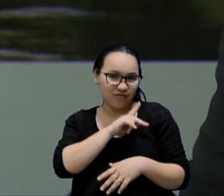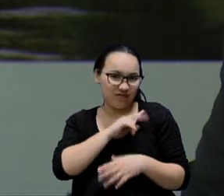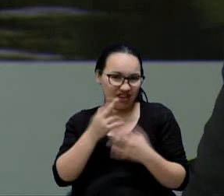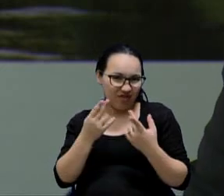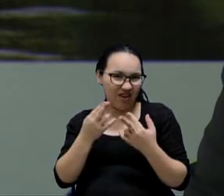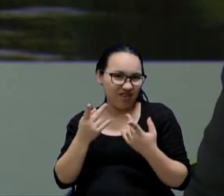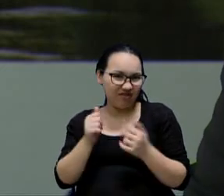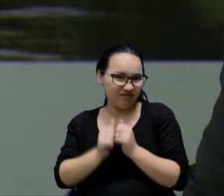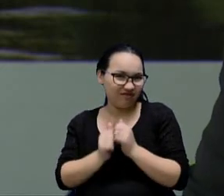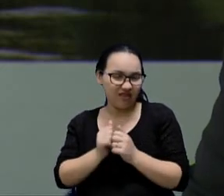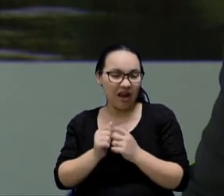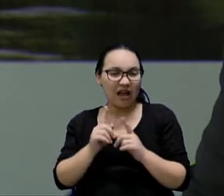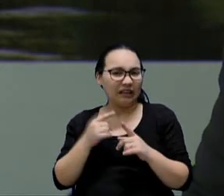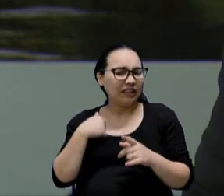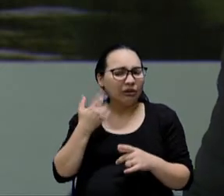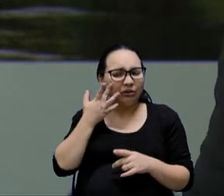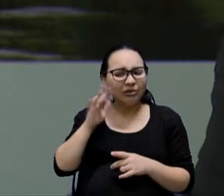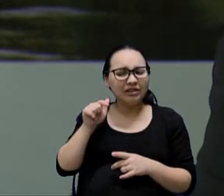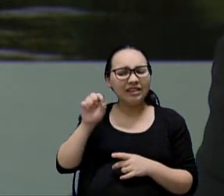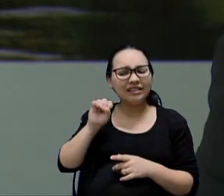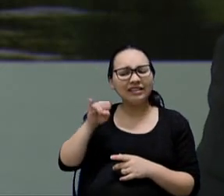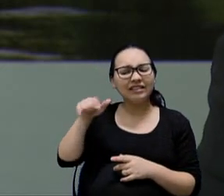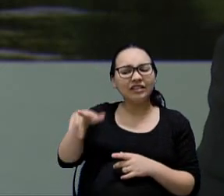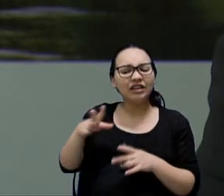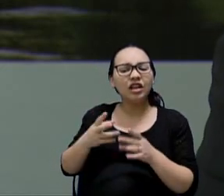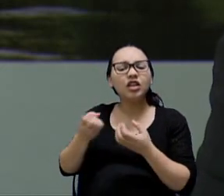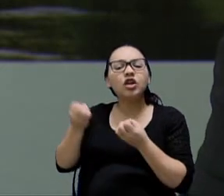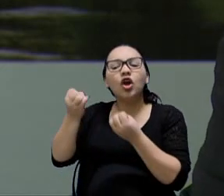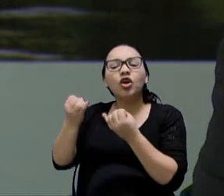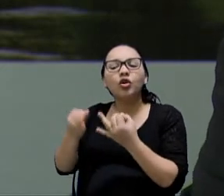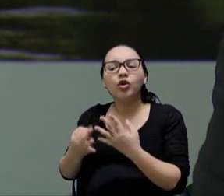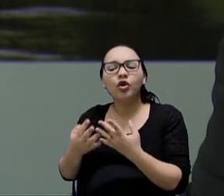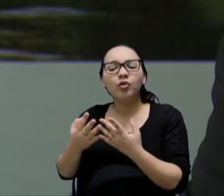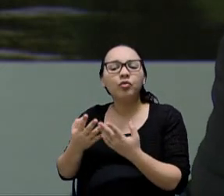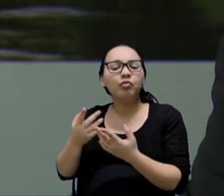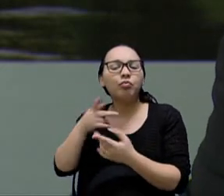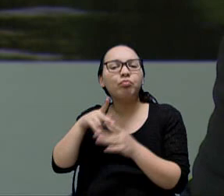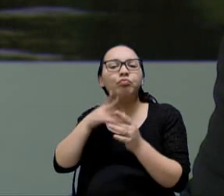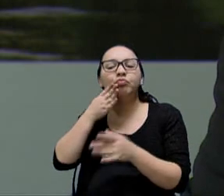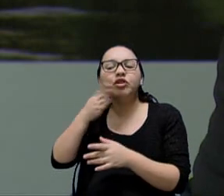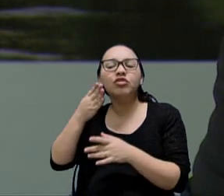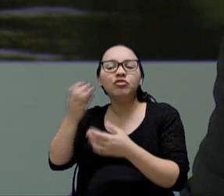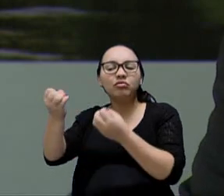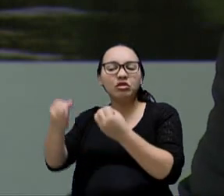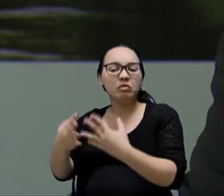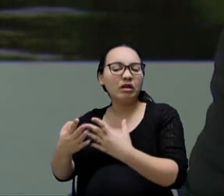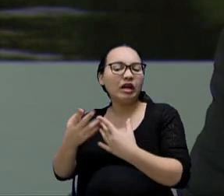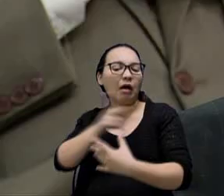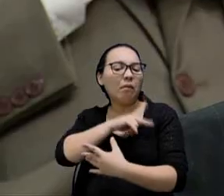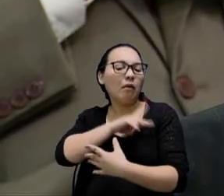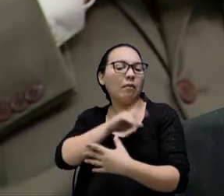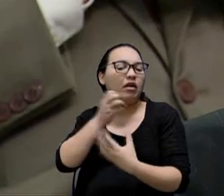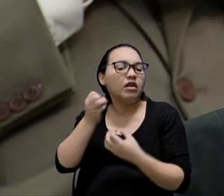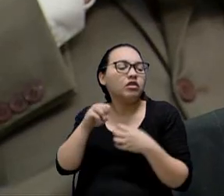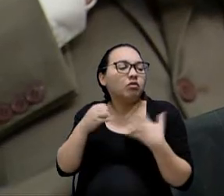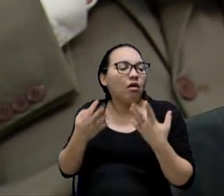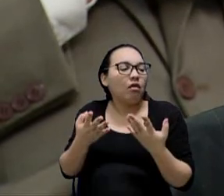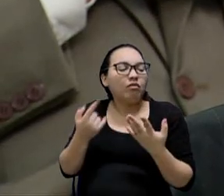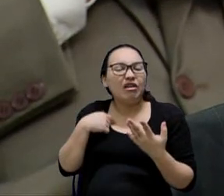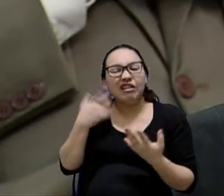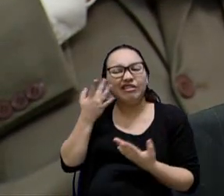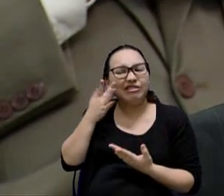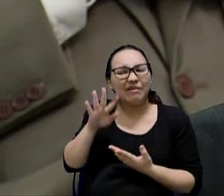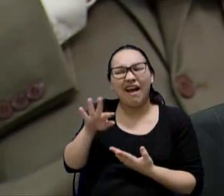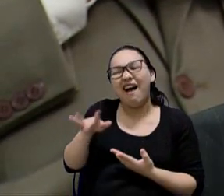time, porque se você perguntar para ele hoje qual é a escalação do time do Palmeiras, capaz de ele falar que